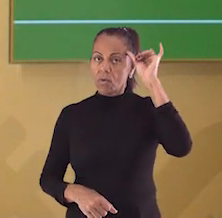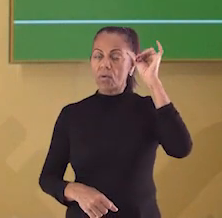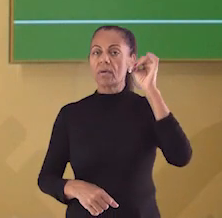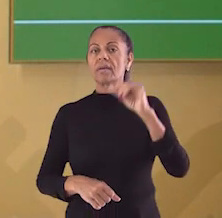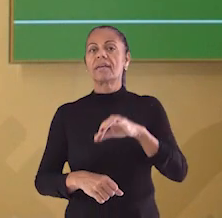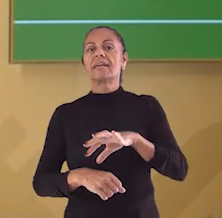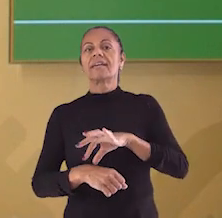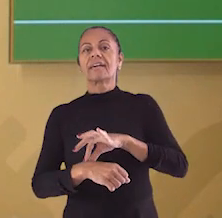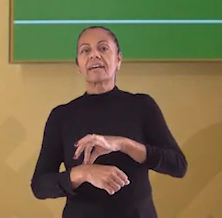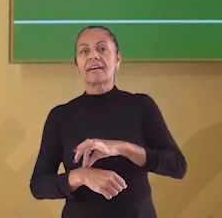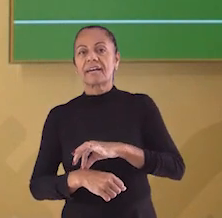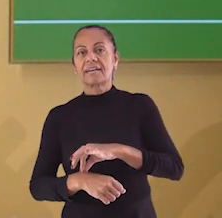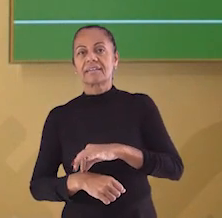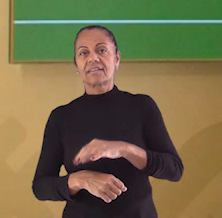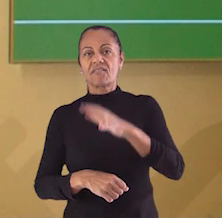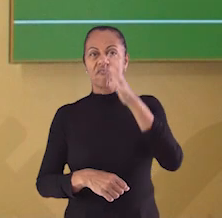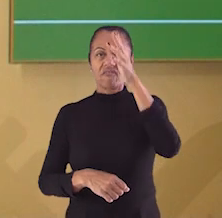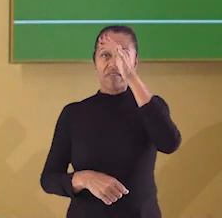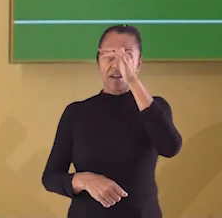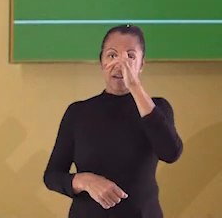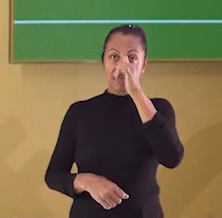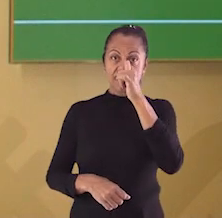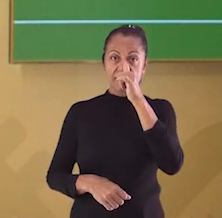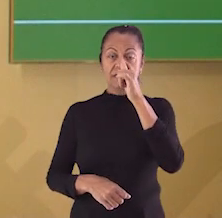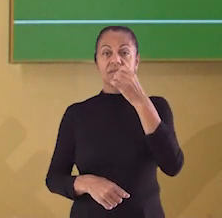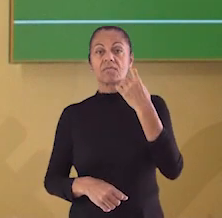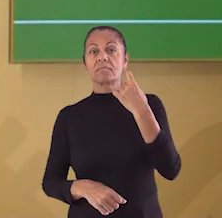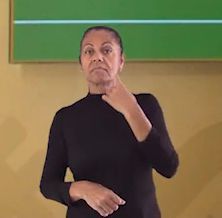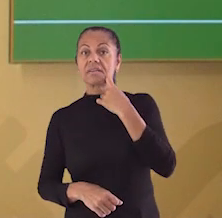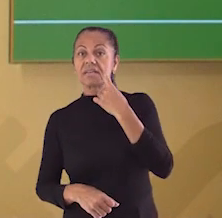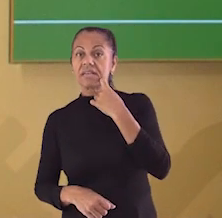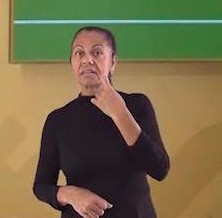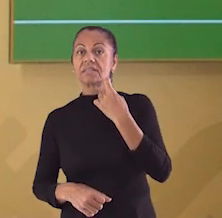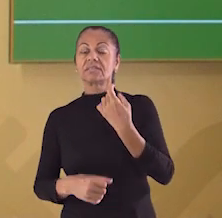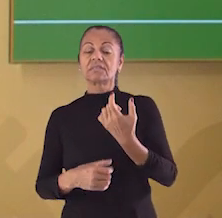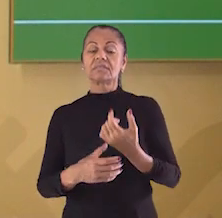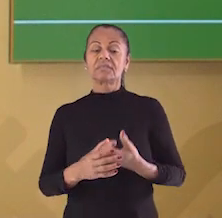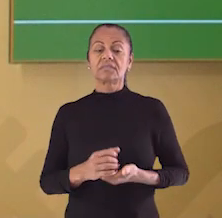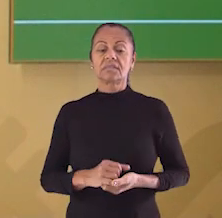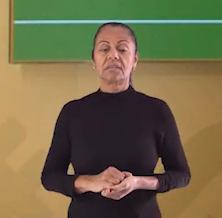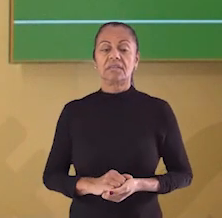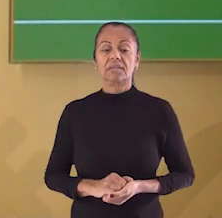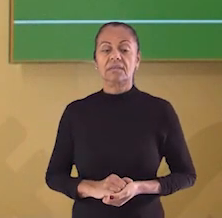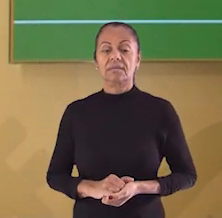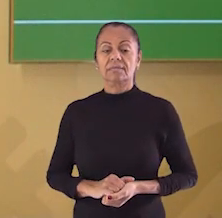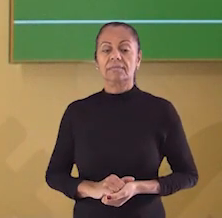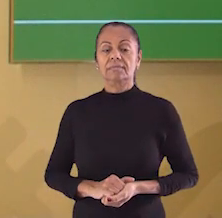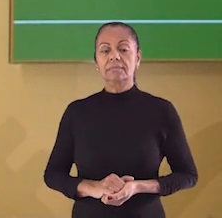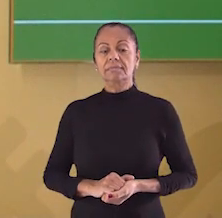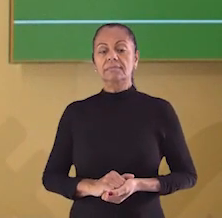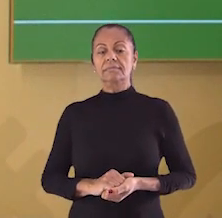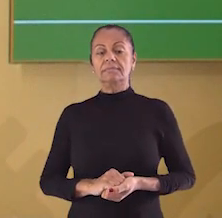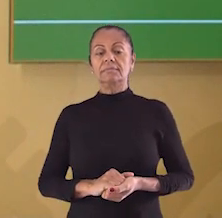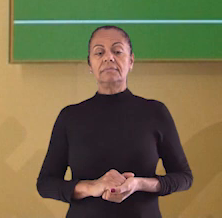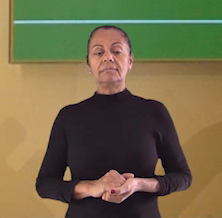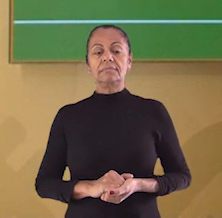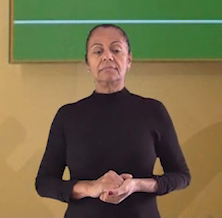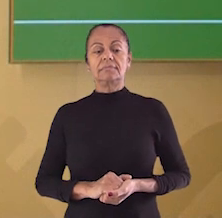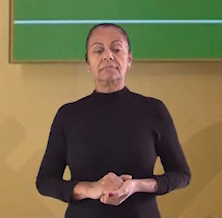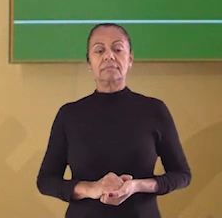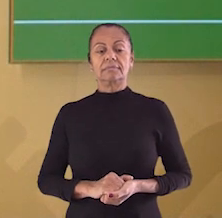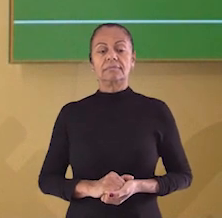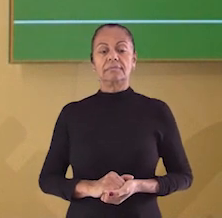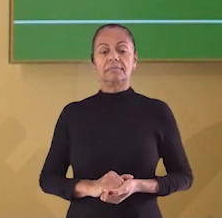né? Carne branca. A gente está falando de consumo até de peixes. E a gente tem aqui esses 2 bifes